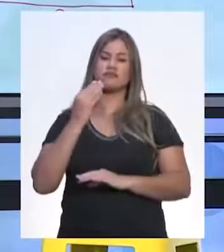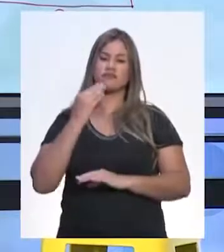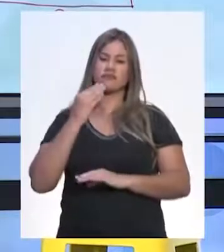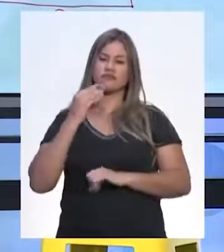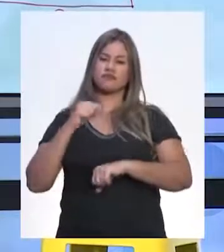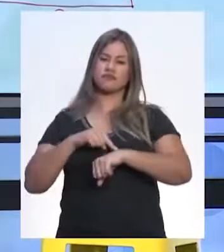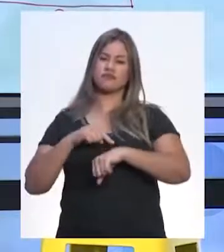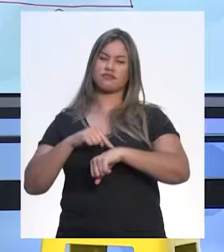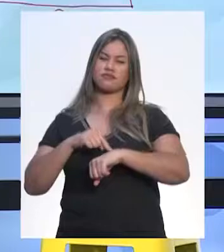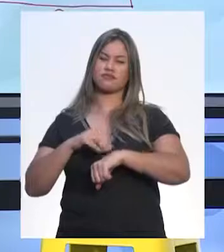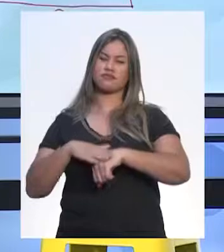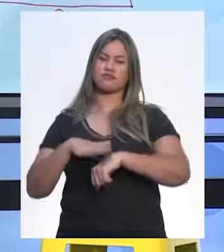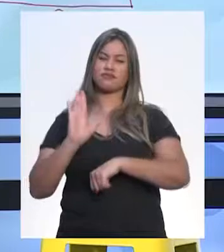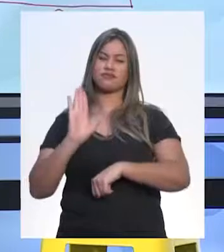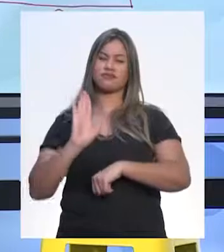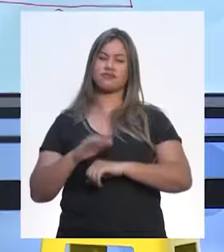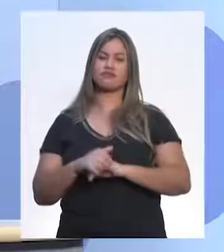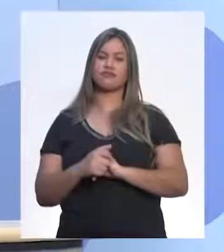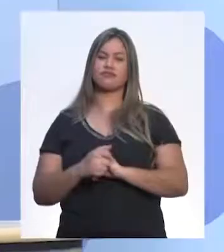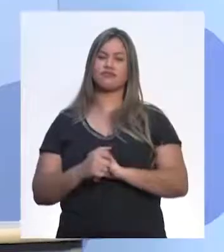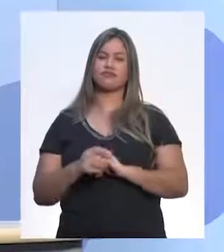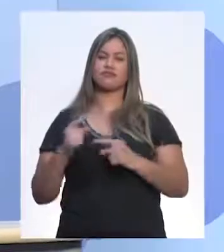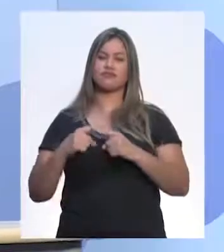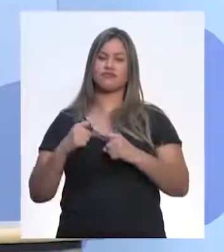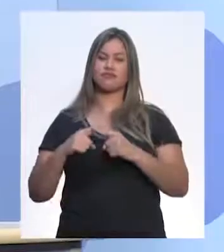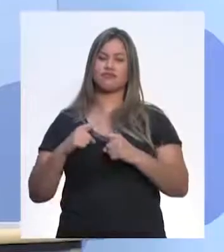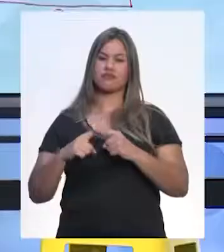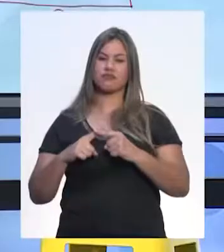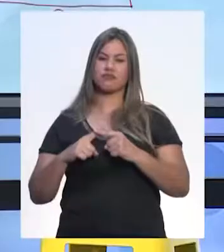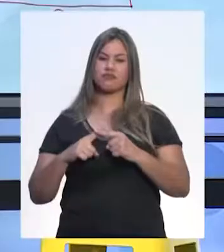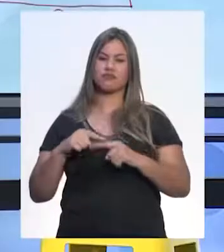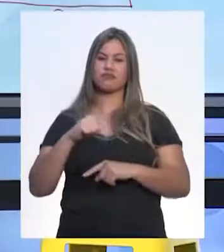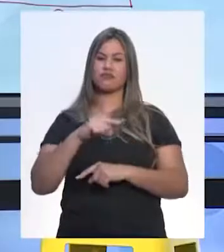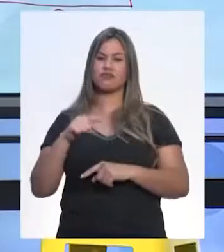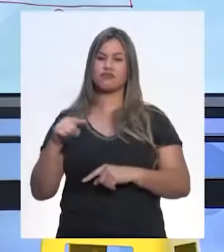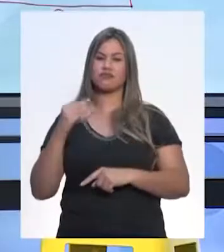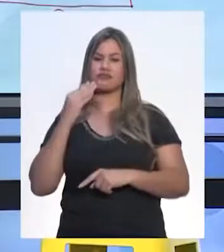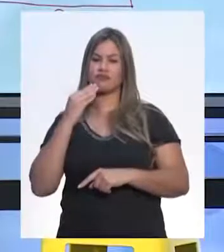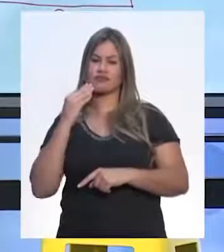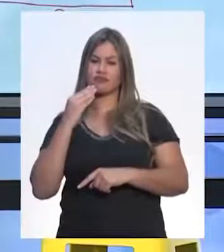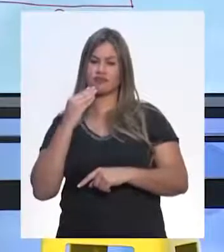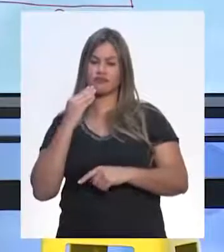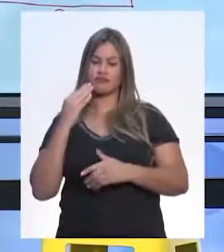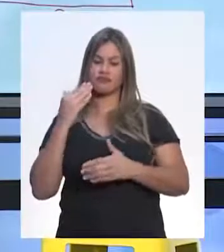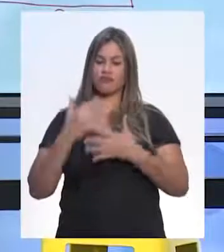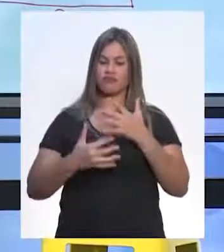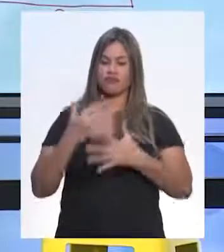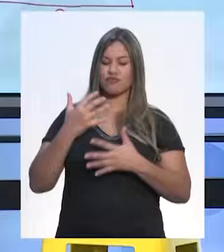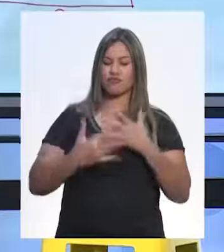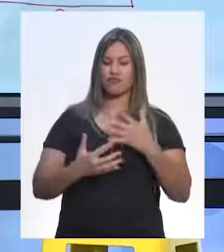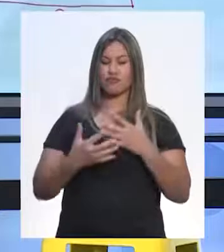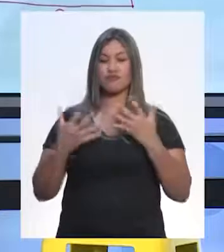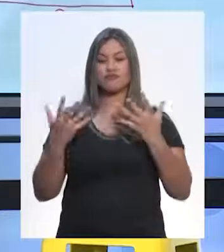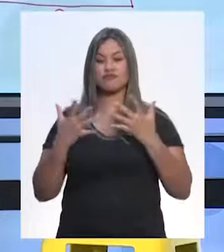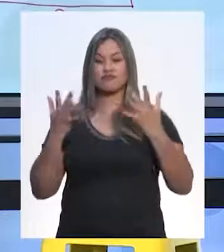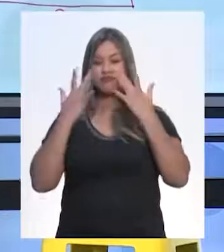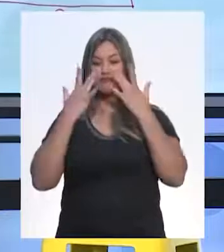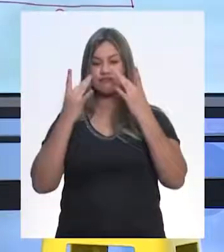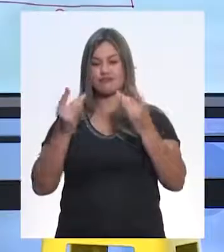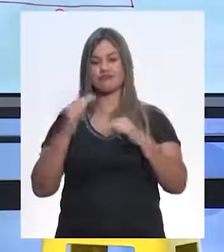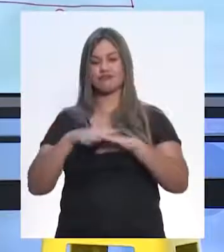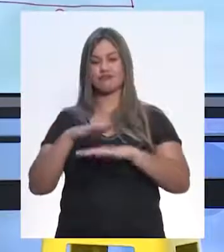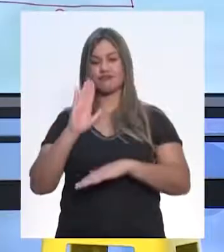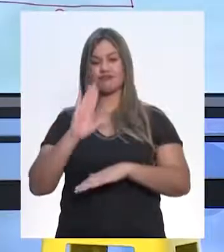um tempinho a mais nesse, Jonas. Okay. Porque daí a primeira eles tentaram, alguns se confundiram e agora eles vão poder prestar um pouco mais de